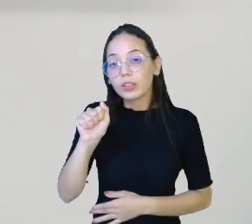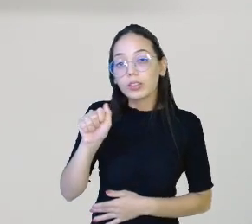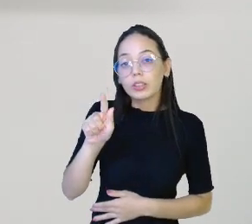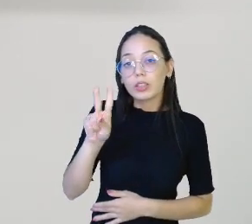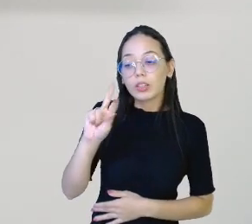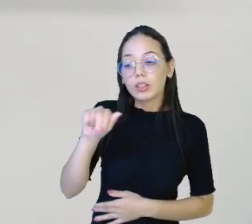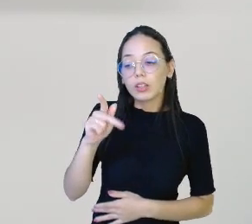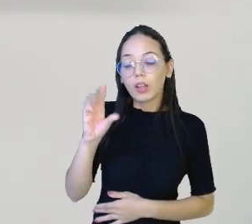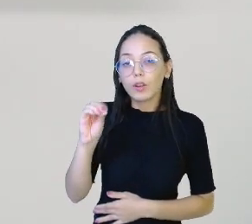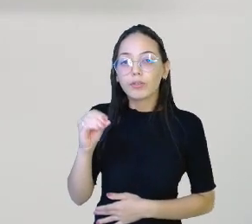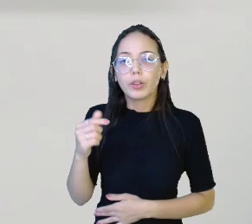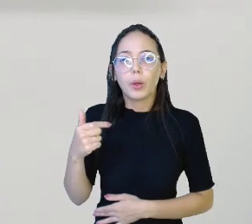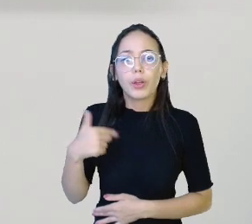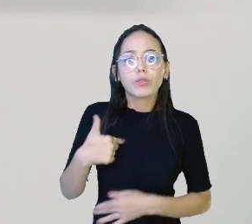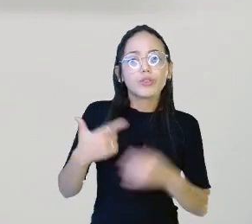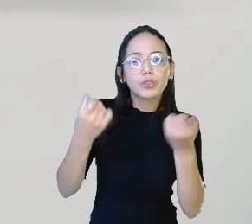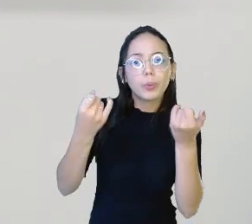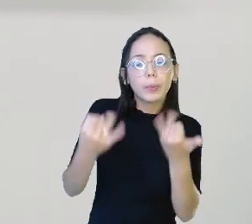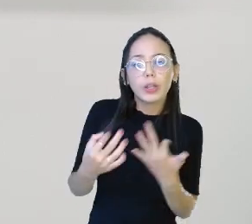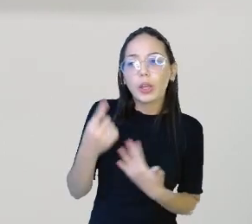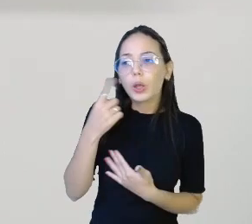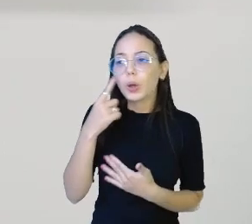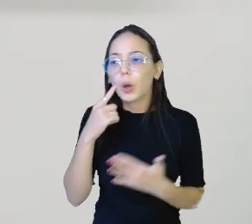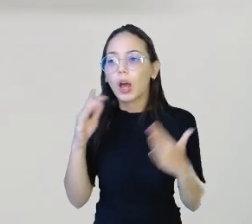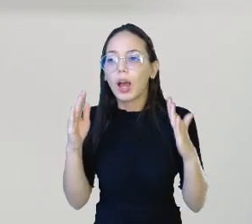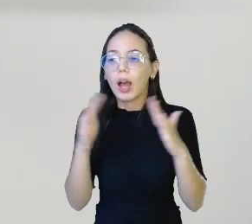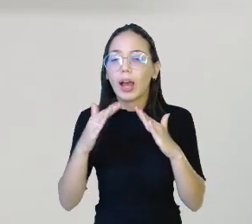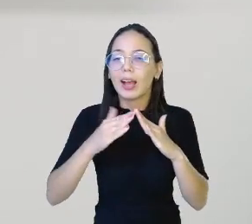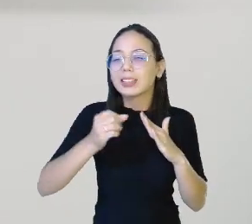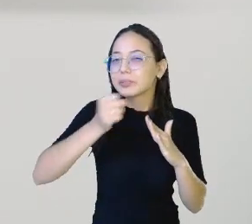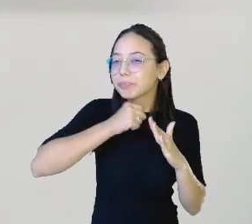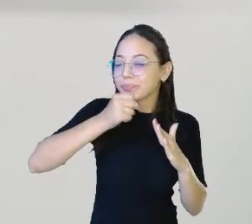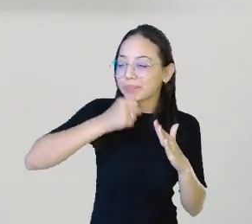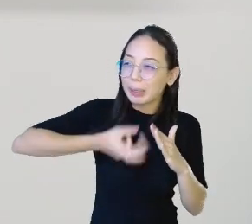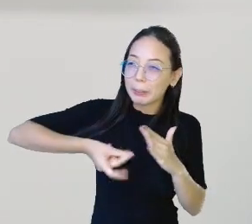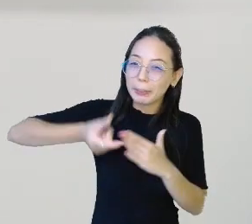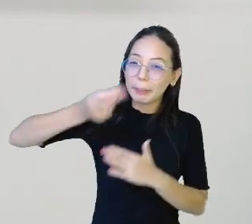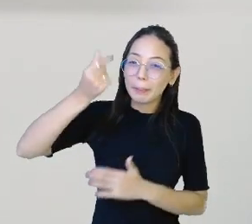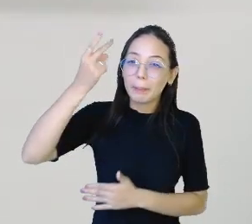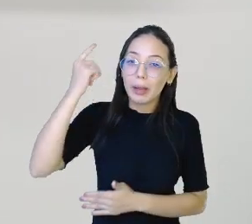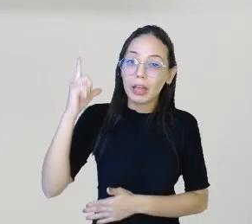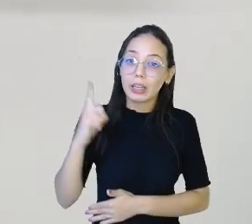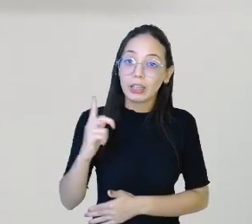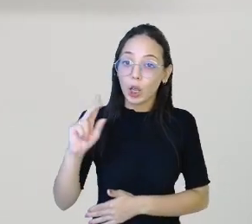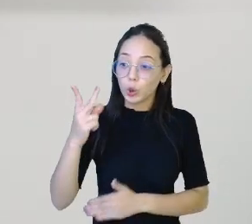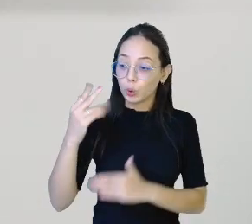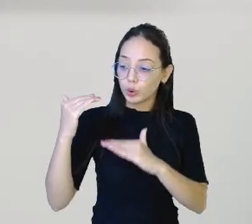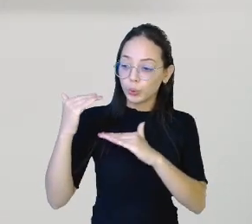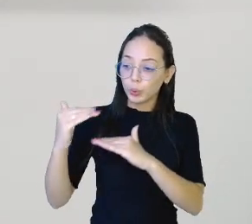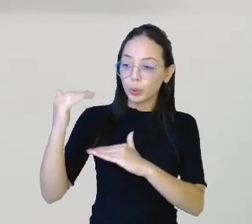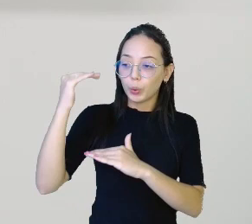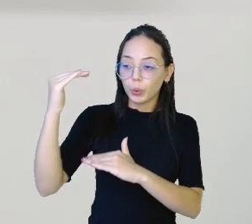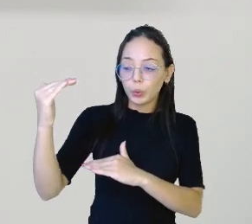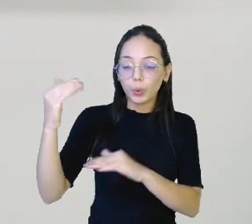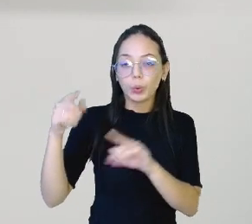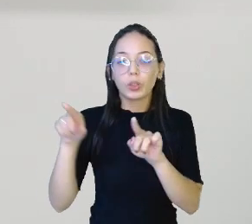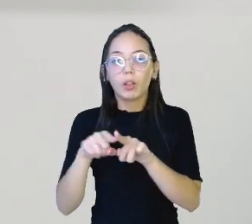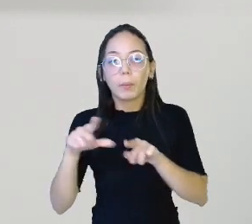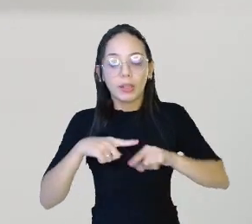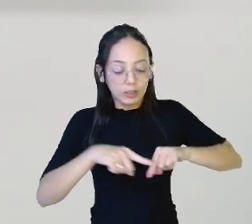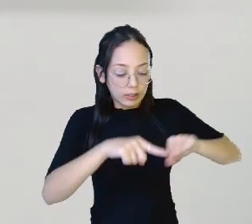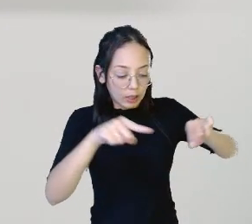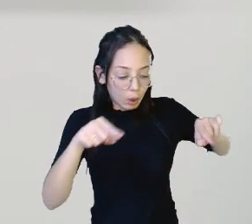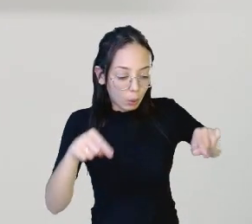te trouxe algumas informações. Eu disse que a casa era antiga, que ela tinha 2 andares, que ela tinha